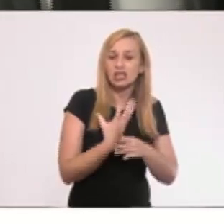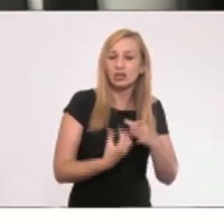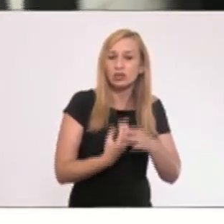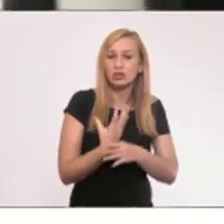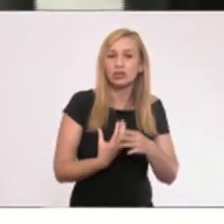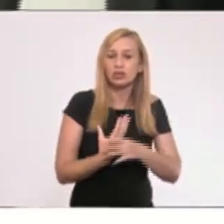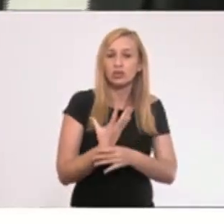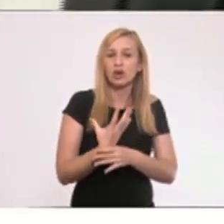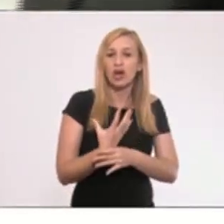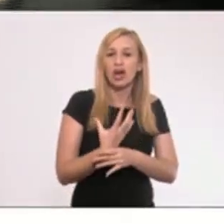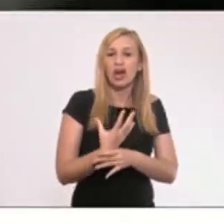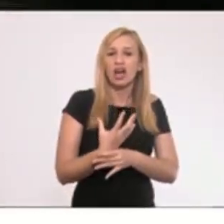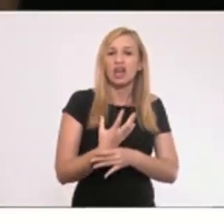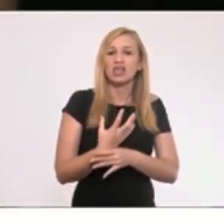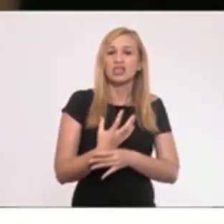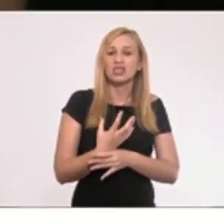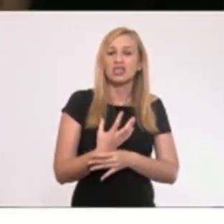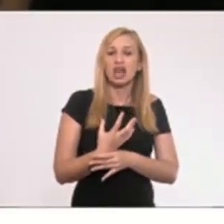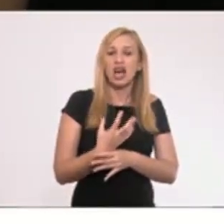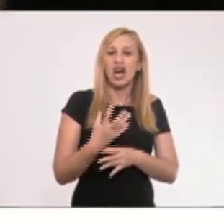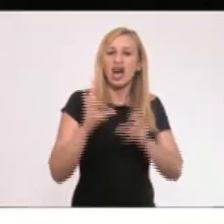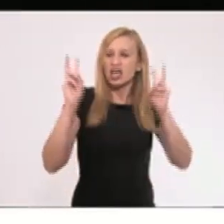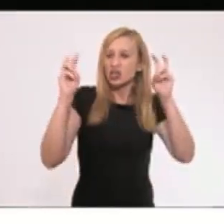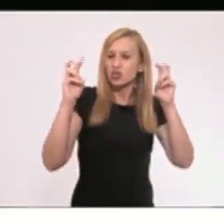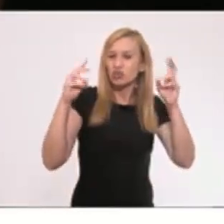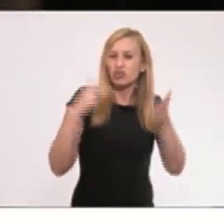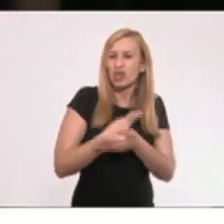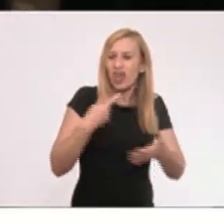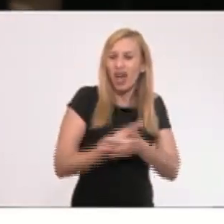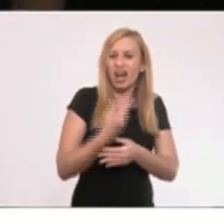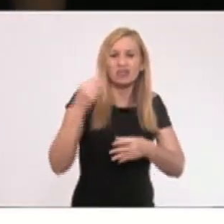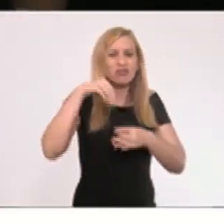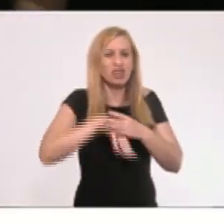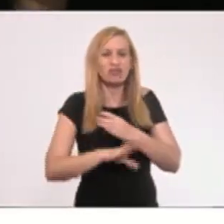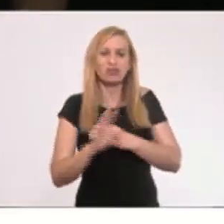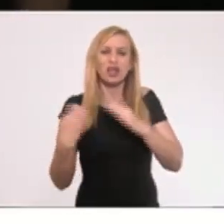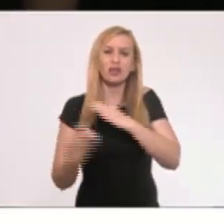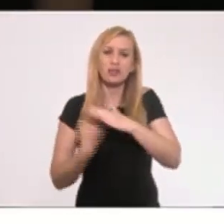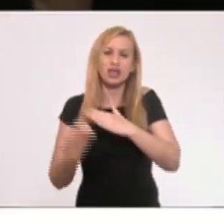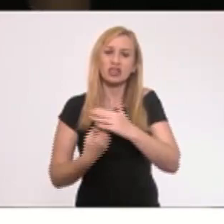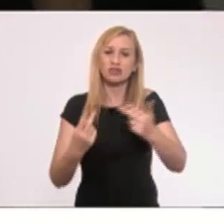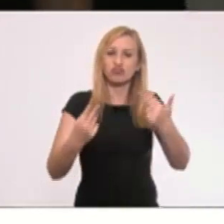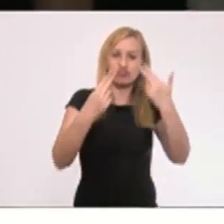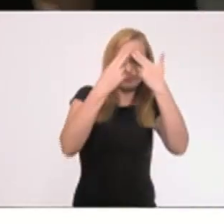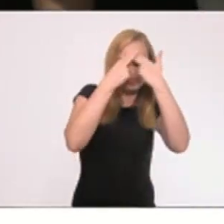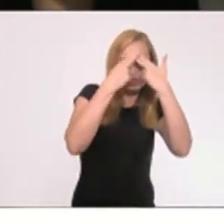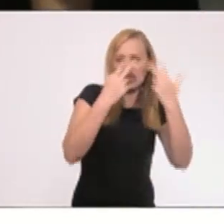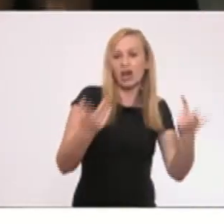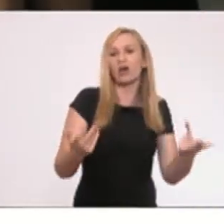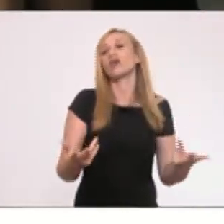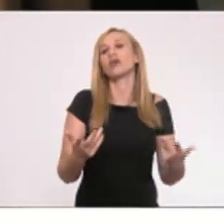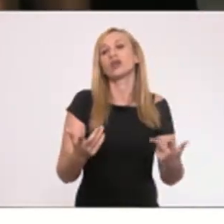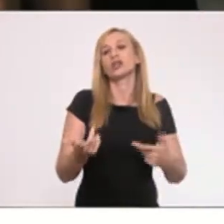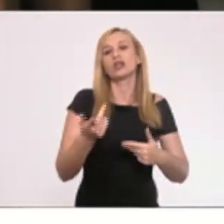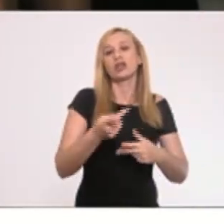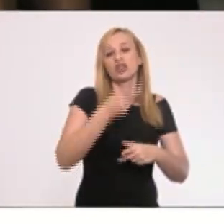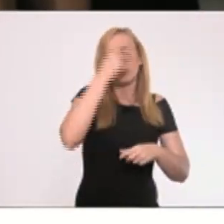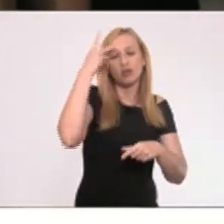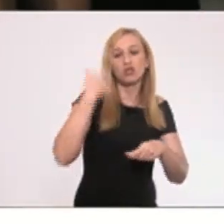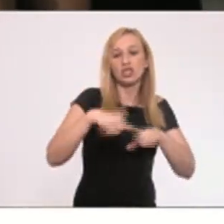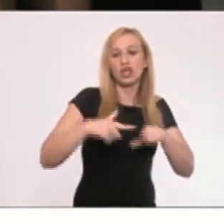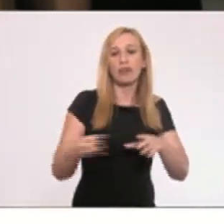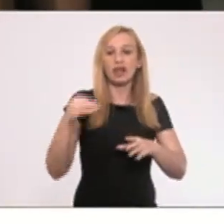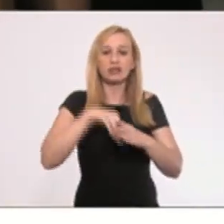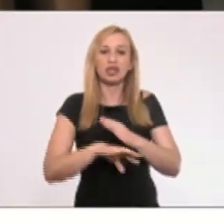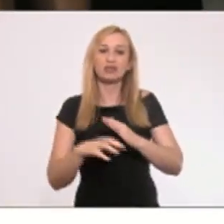clima absolutamente insalubre do ponto de vista emocional para o funcionamento das atividades dos trabalhadores da SEDAE. A